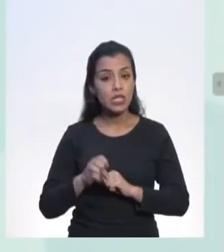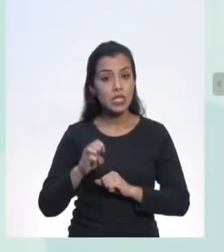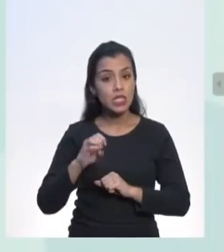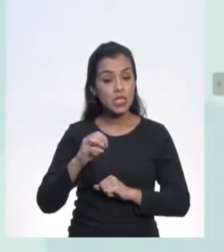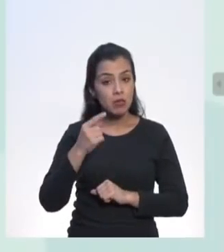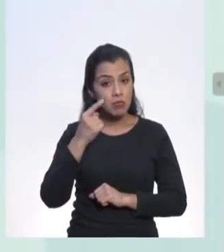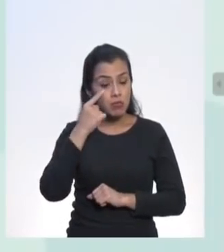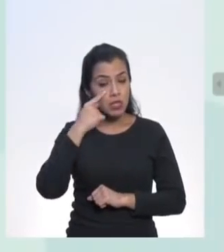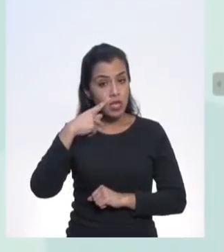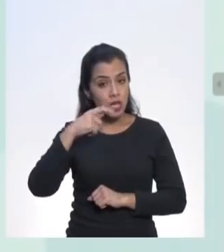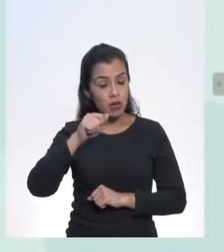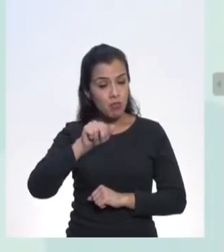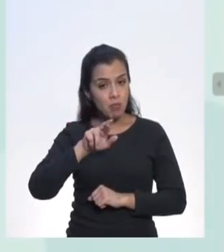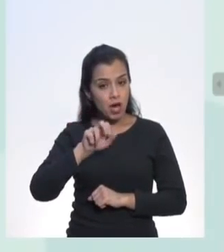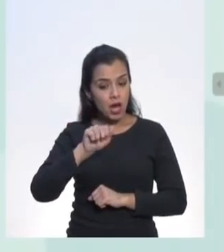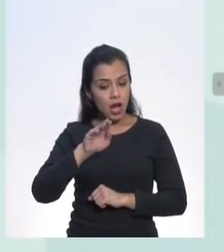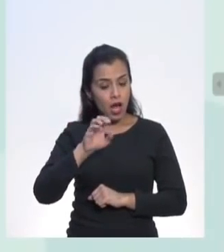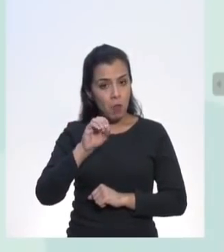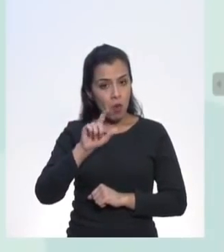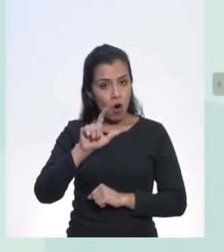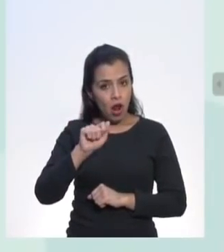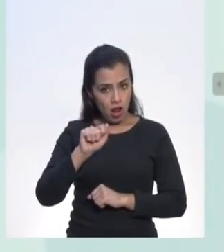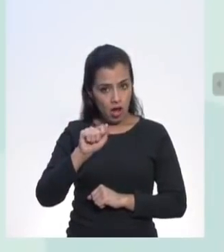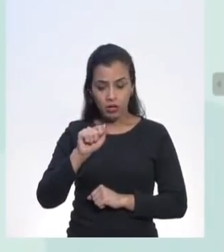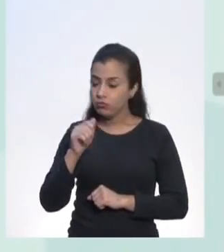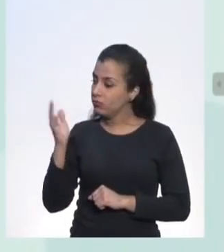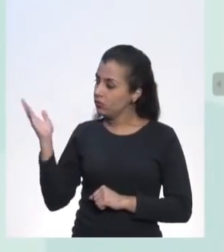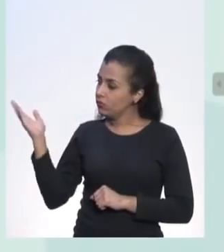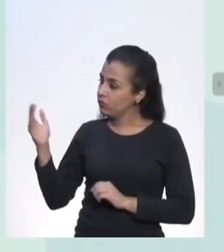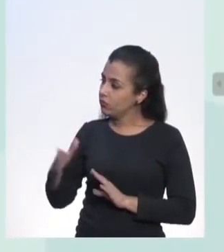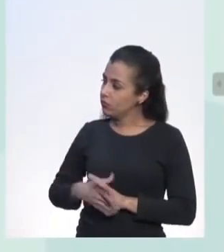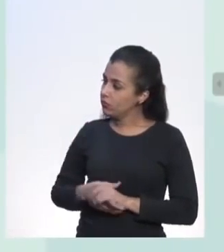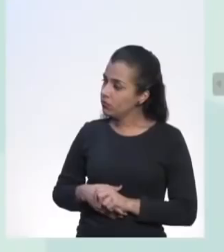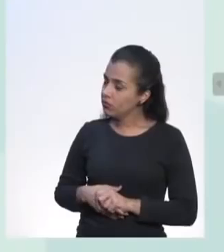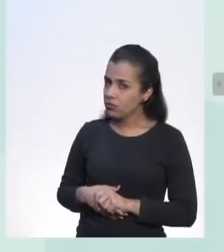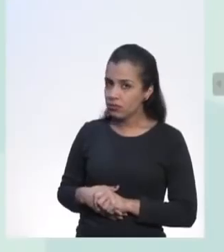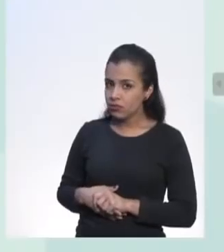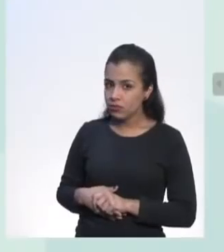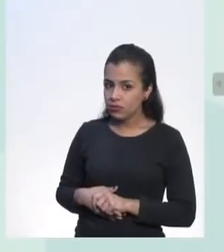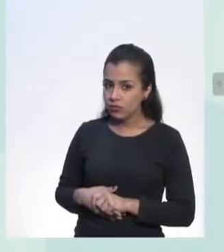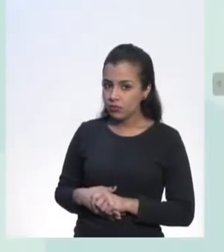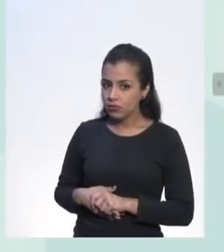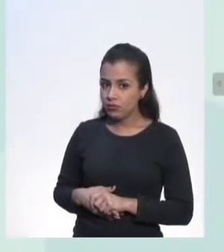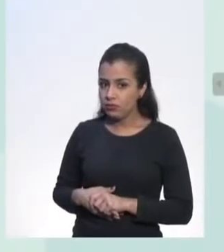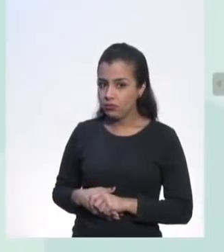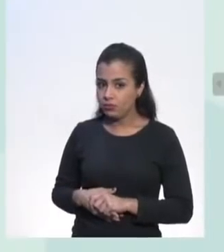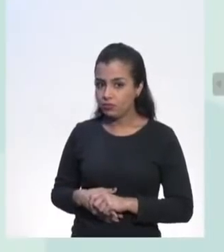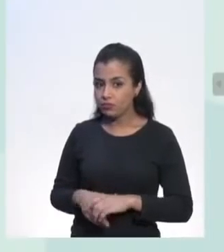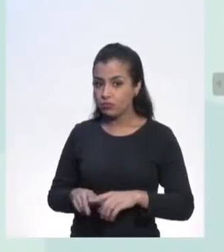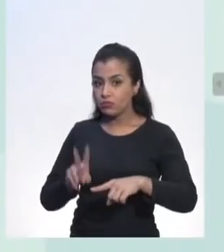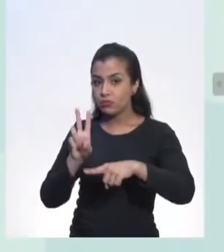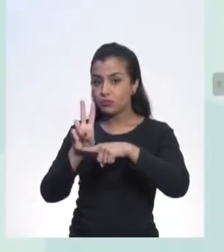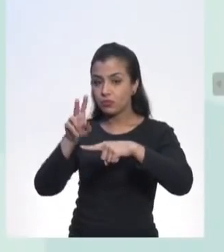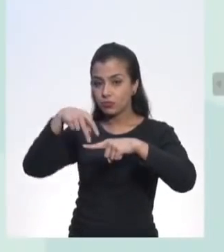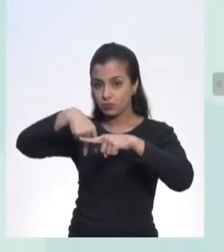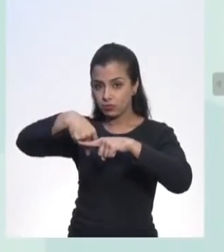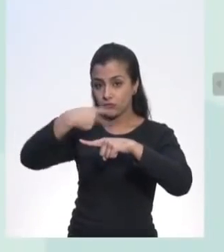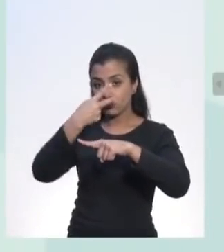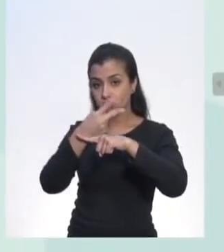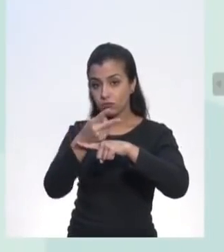parábola desse formato, eu quero saber esse pontinho do vértice, se ele é ponto de máximo ou ponto de